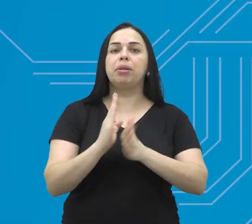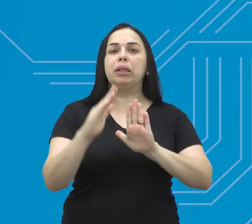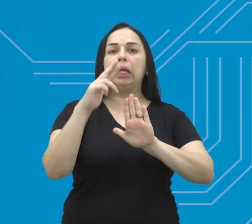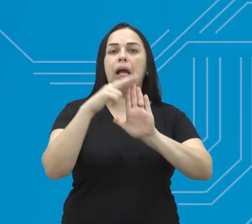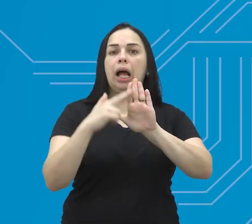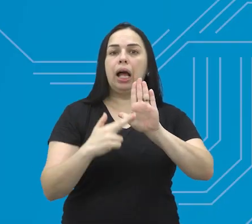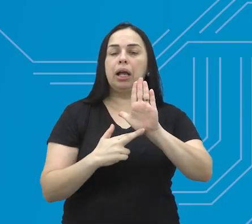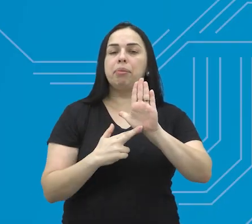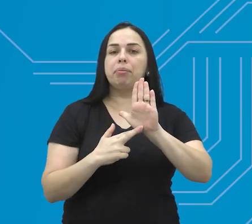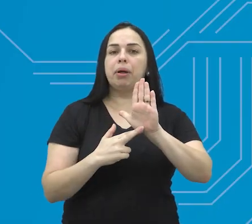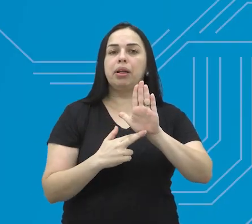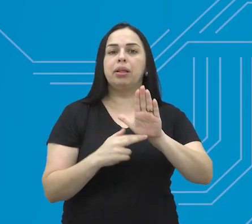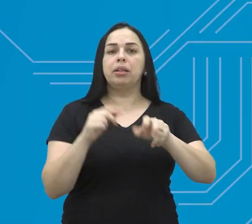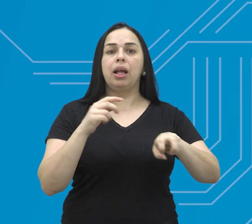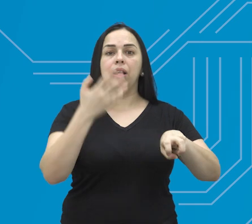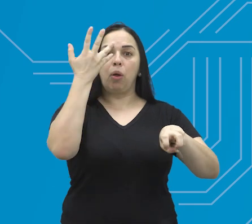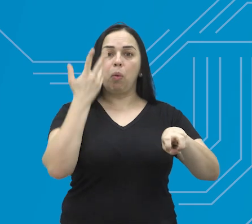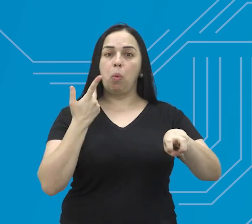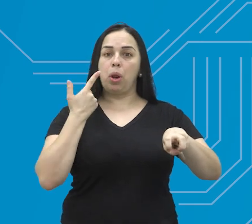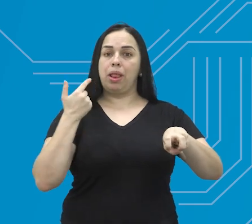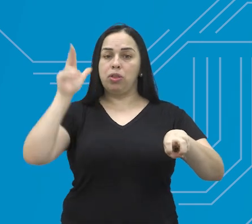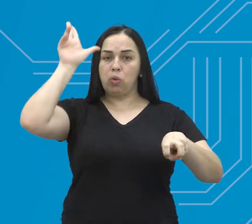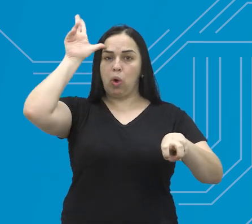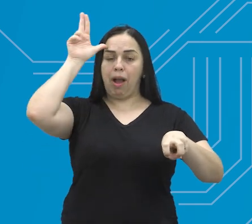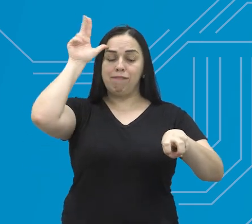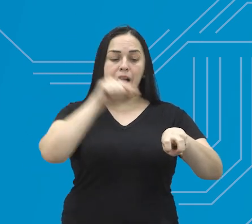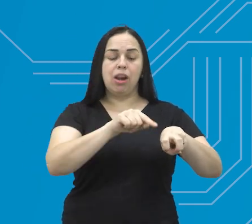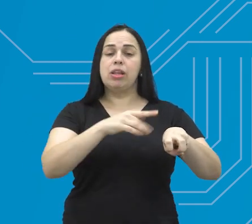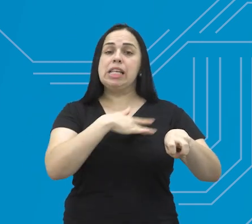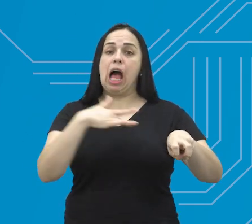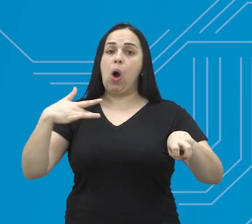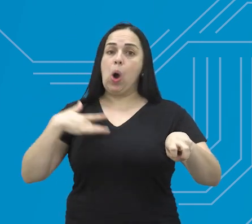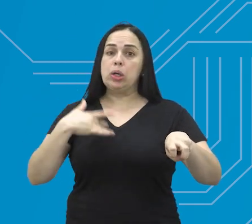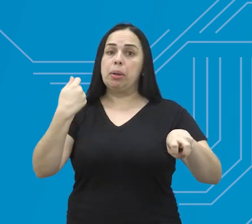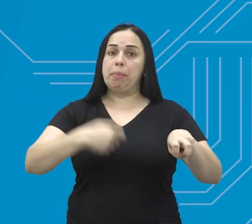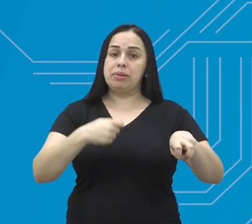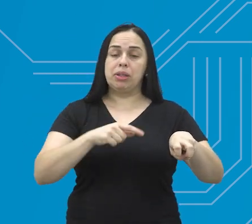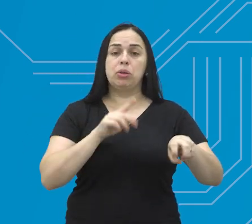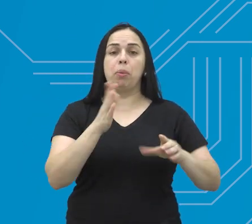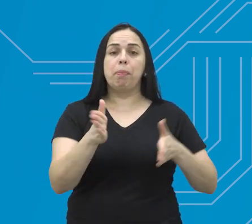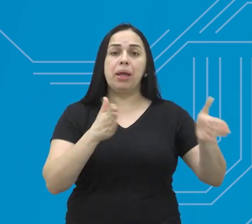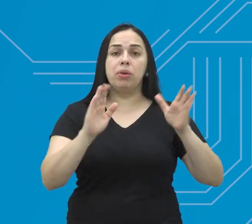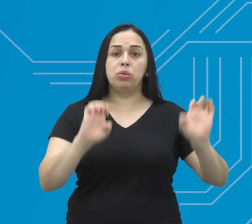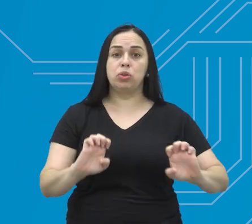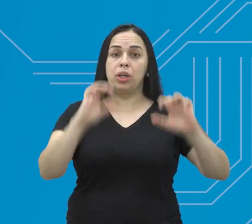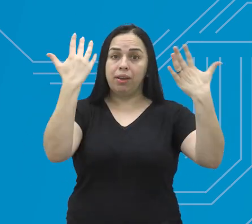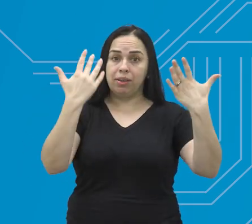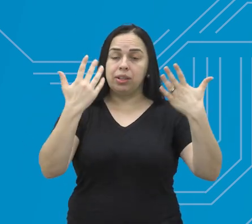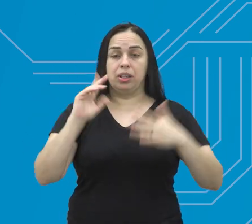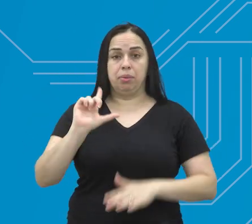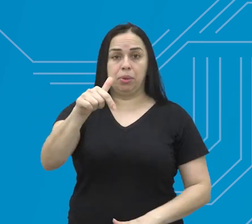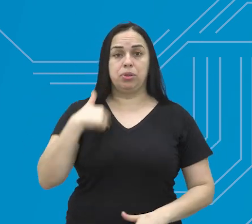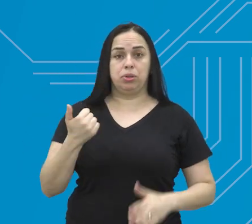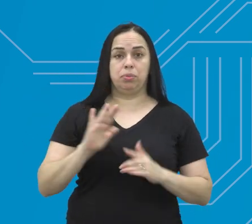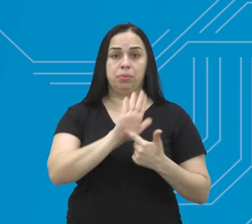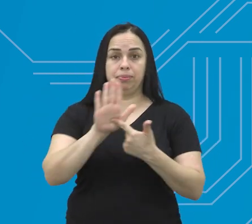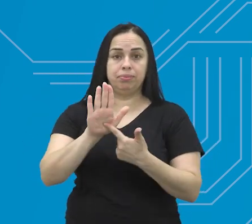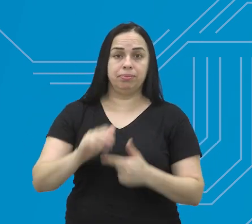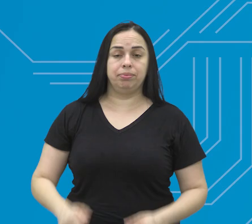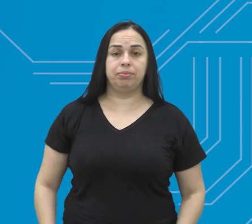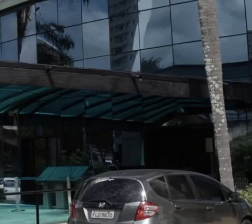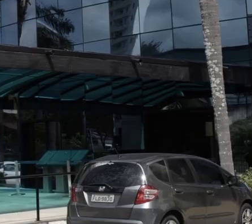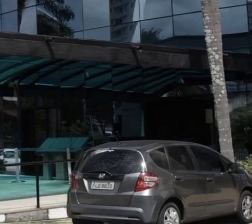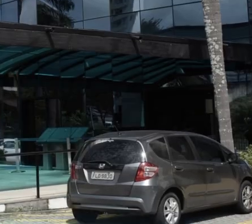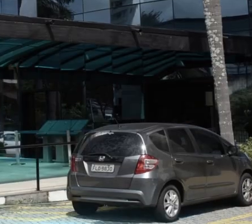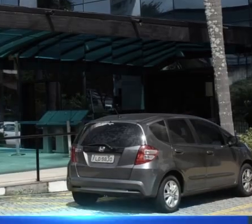que determina regras para garantir a saúde e o bem-estar de cavalos durante a realização de eventos. É já